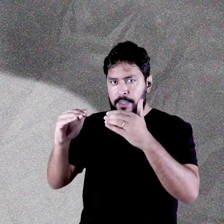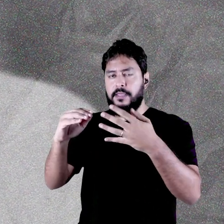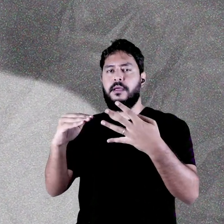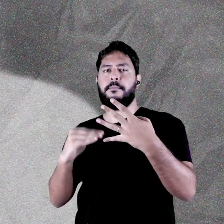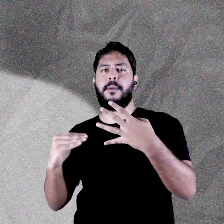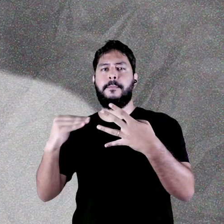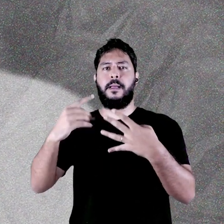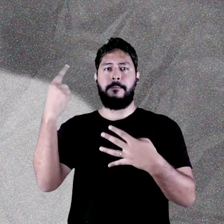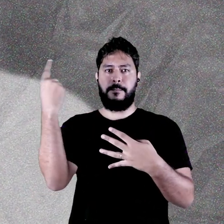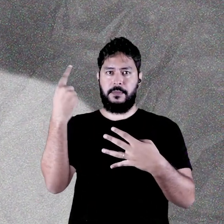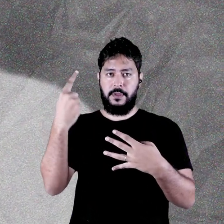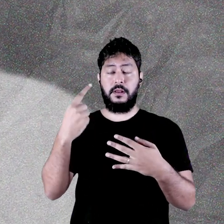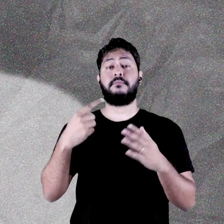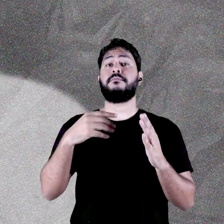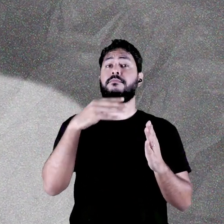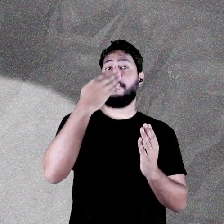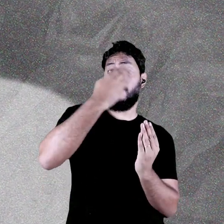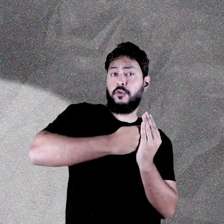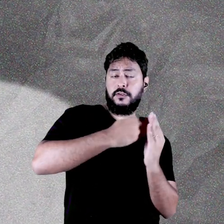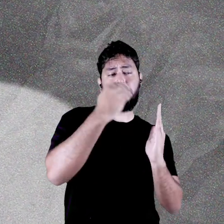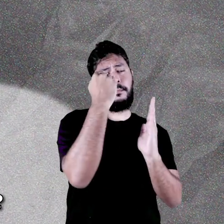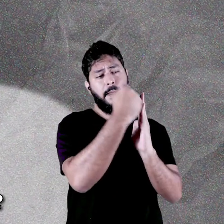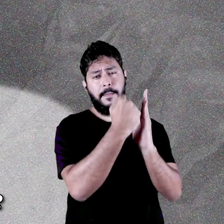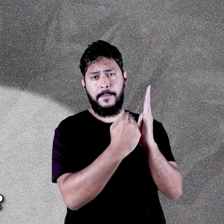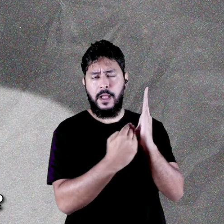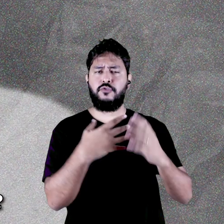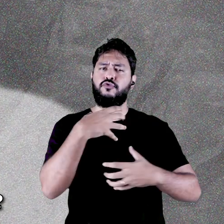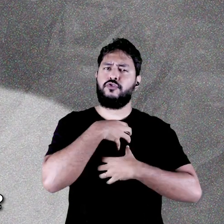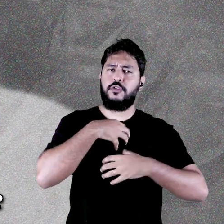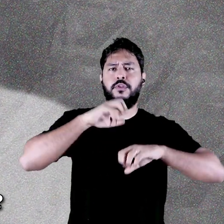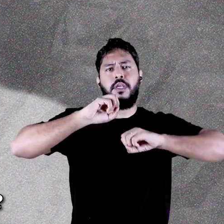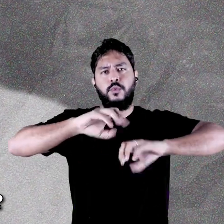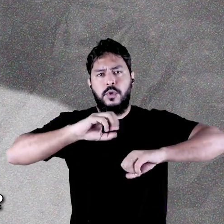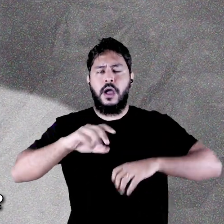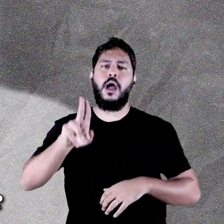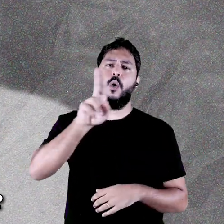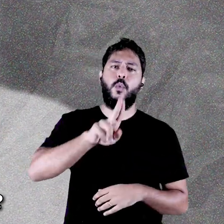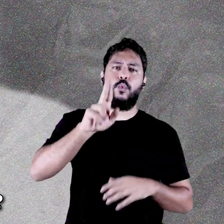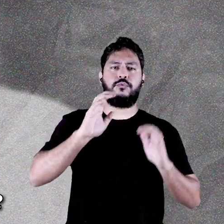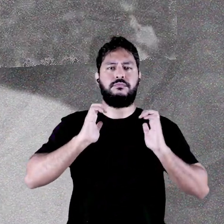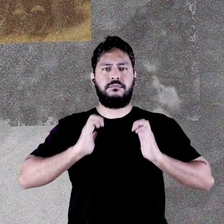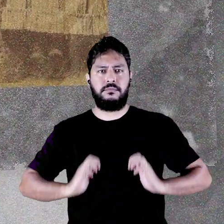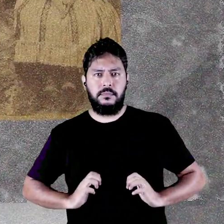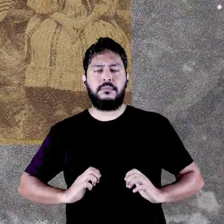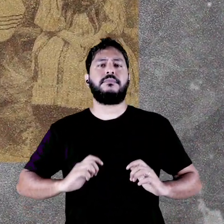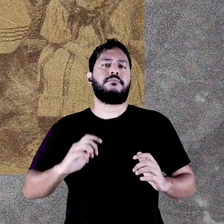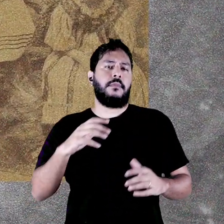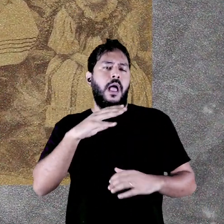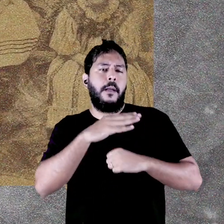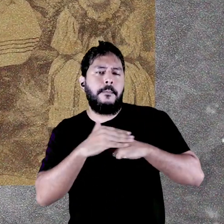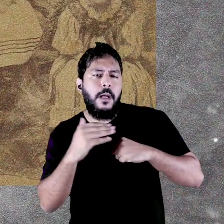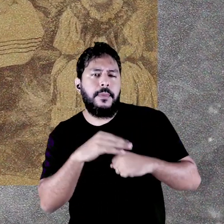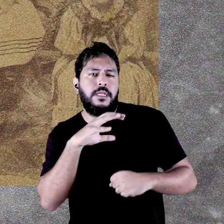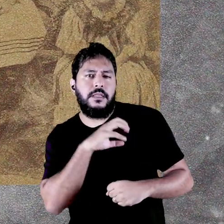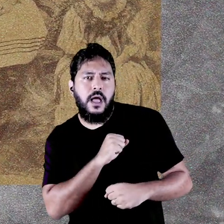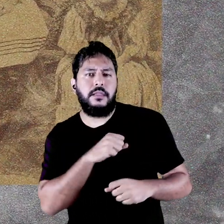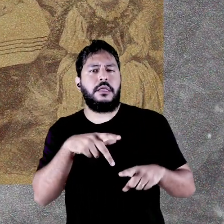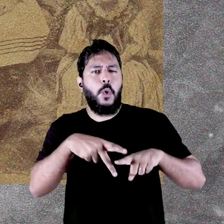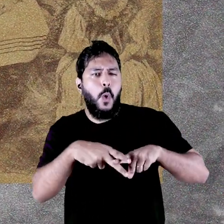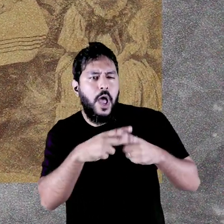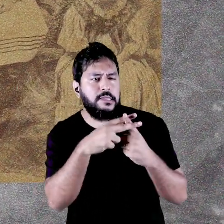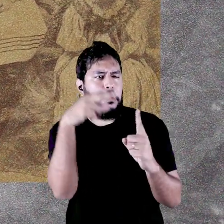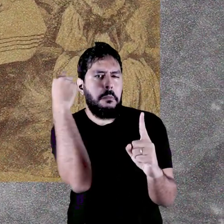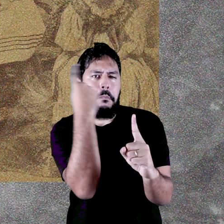instância. No processo, os modos de educar, os usos da civilidade, amabilidade e possibilidades de correção da conduta